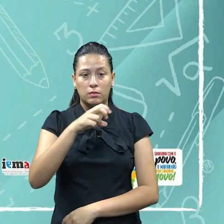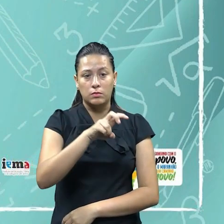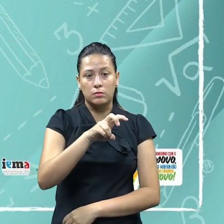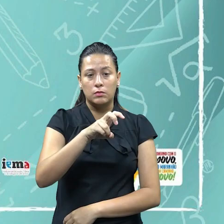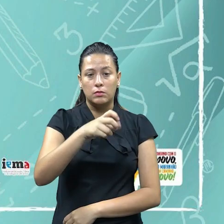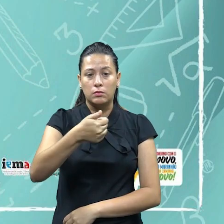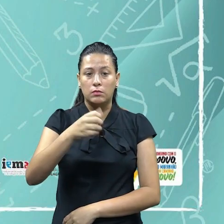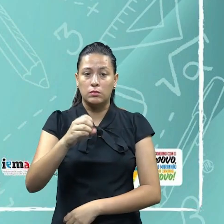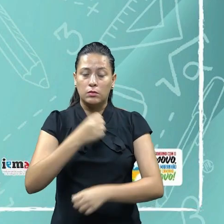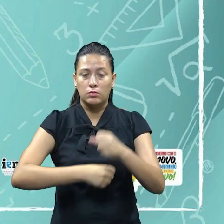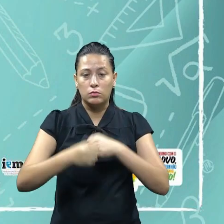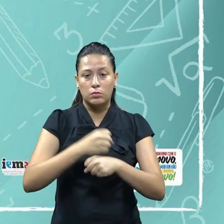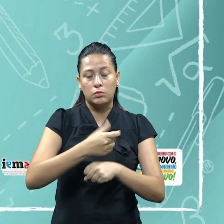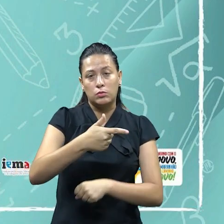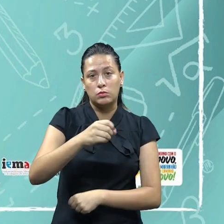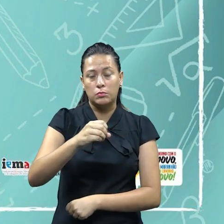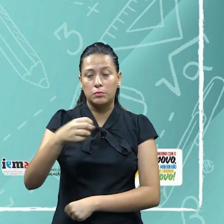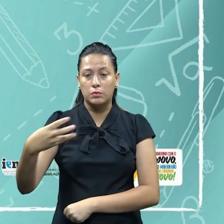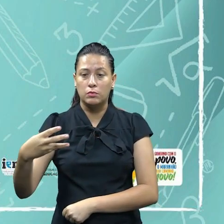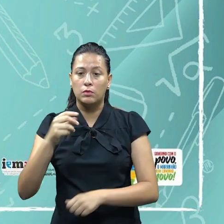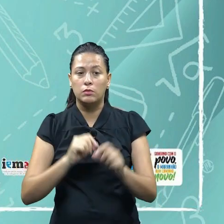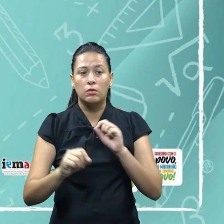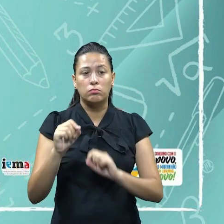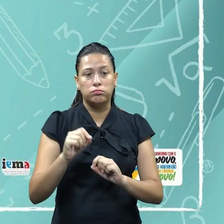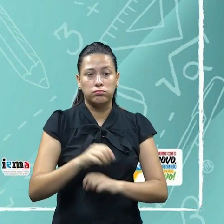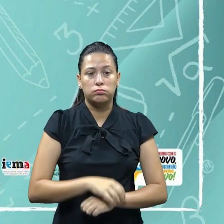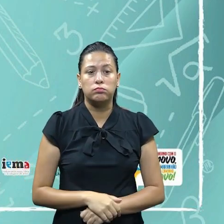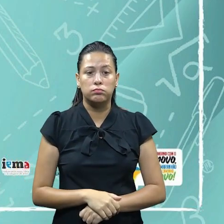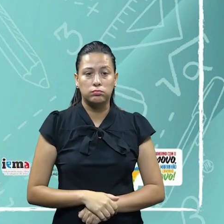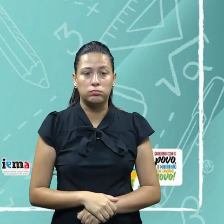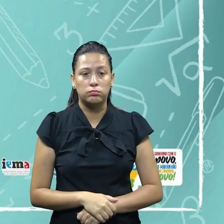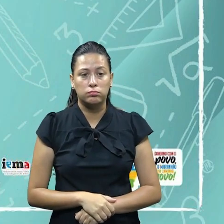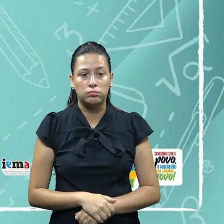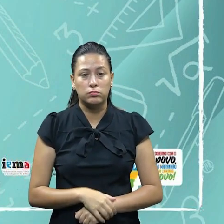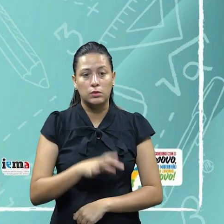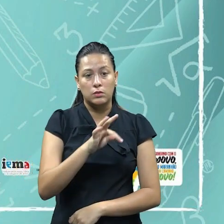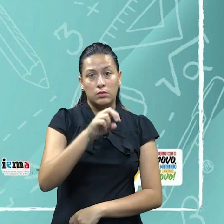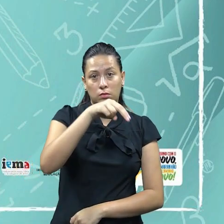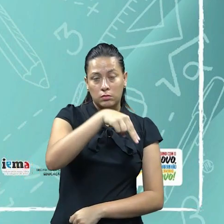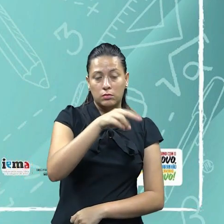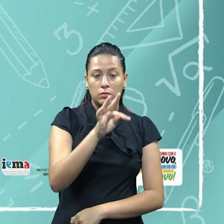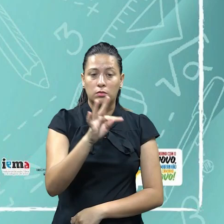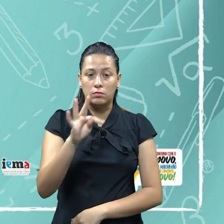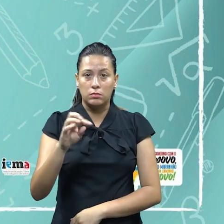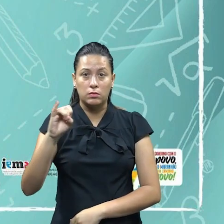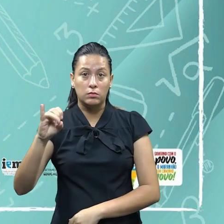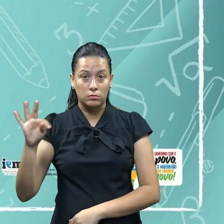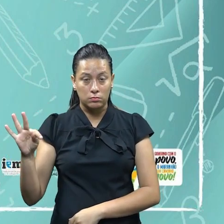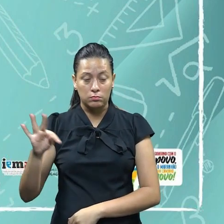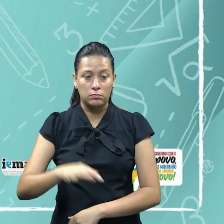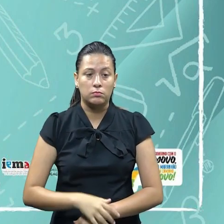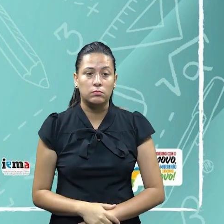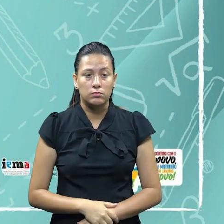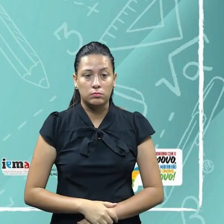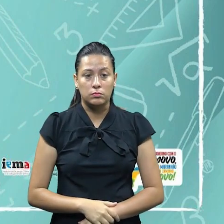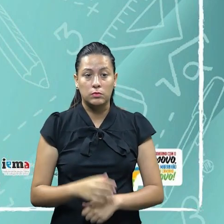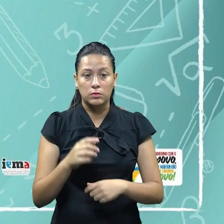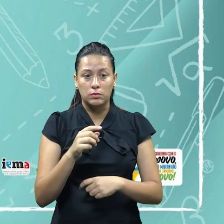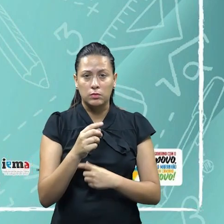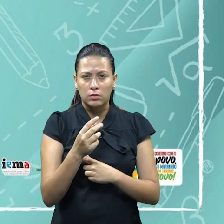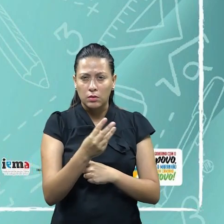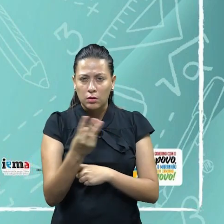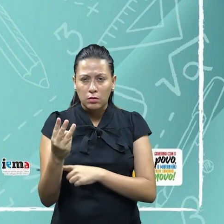2004, são considerados os esquemas de aterramento TN, TT e IT. Cada uma dessas letras